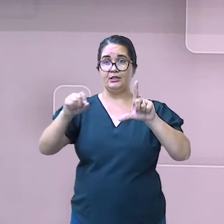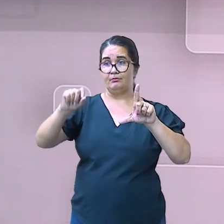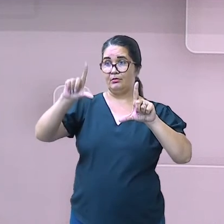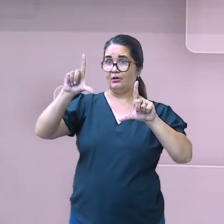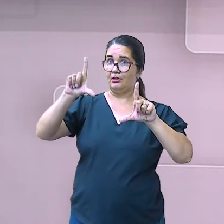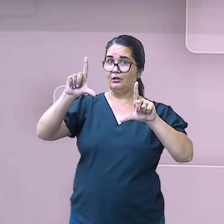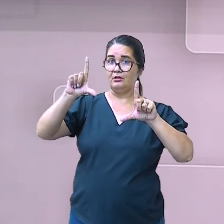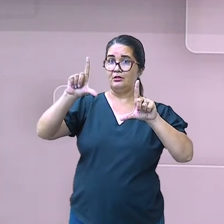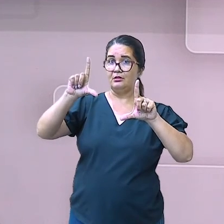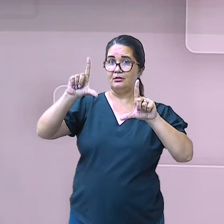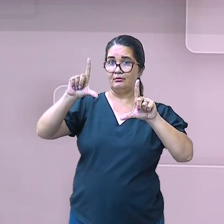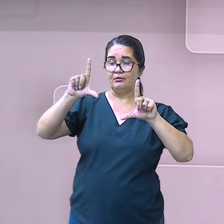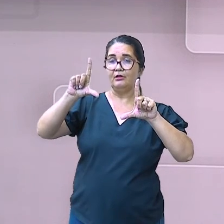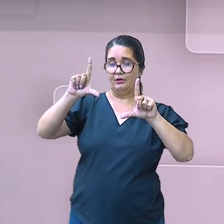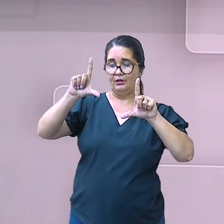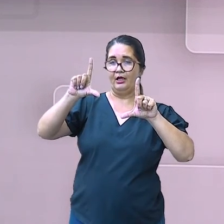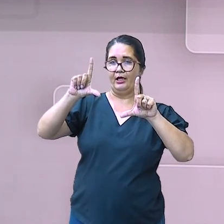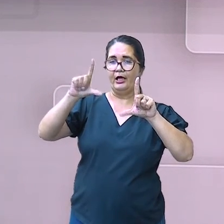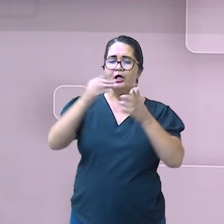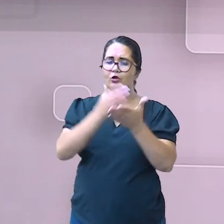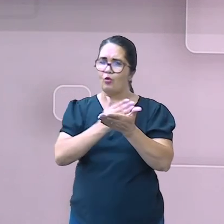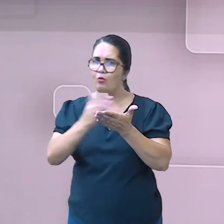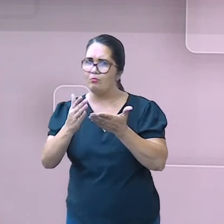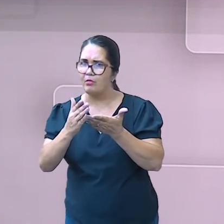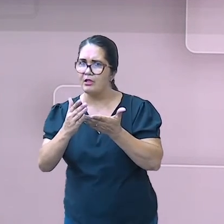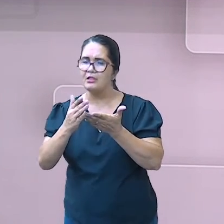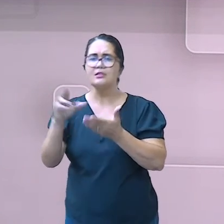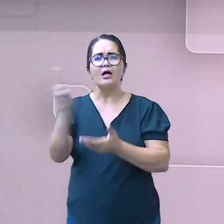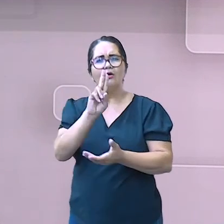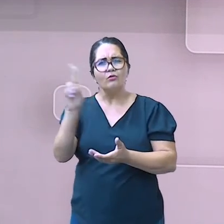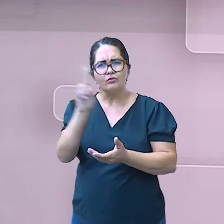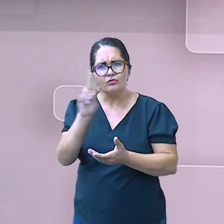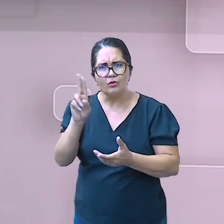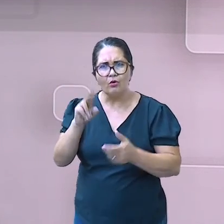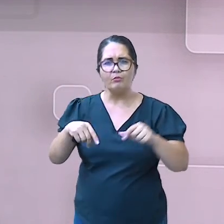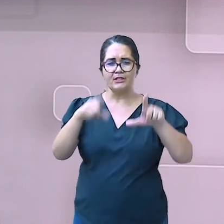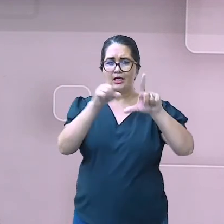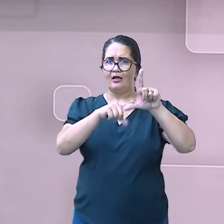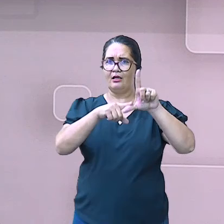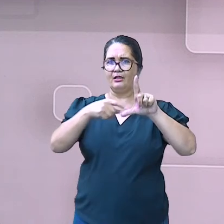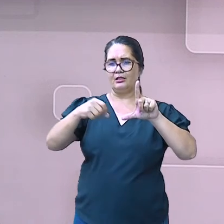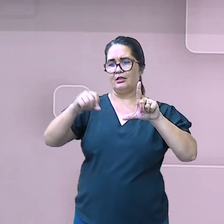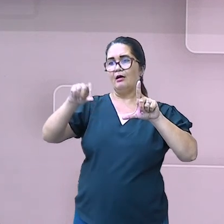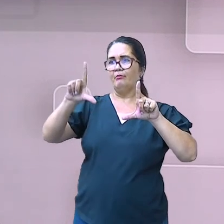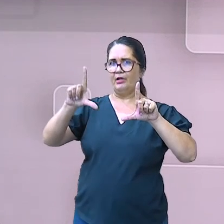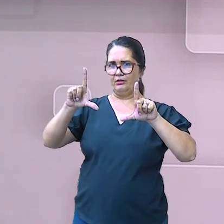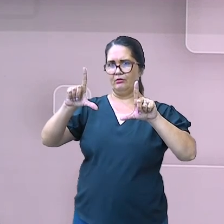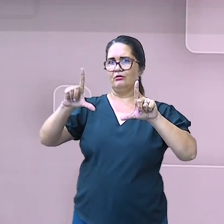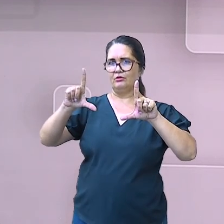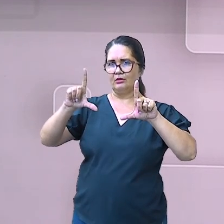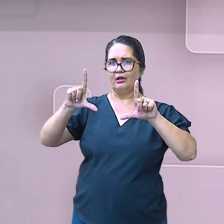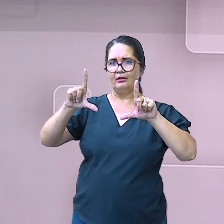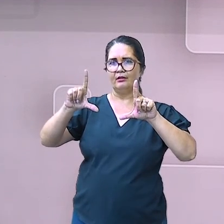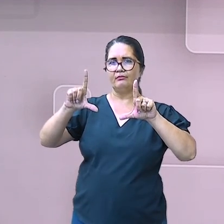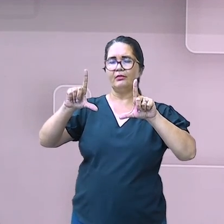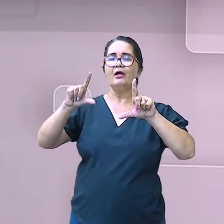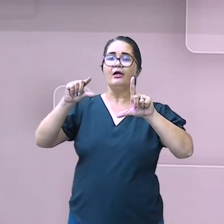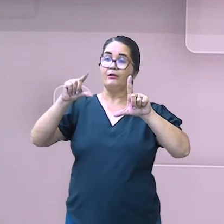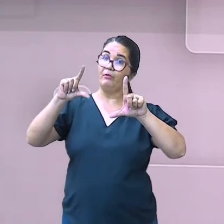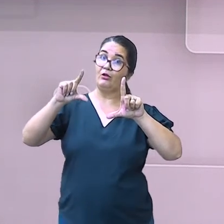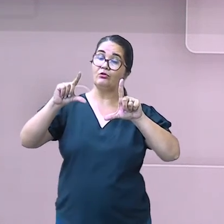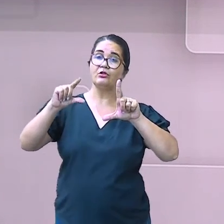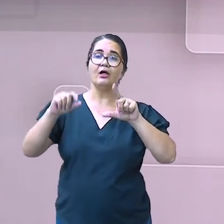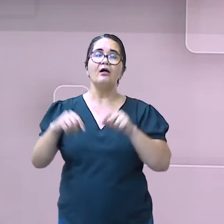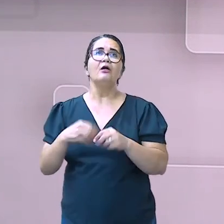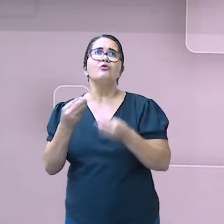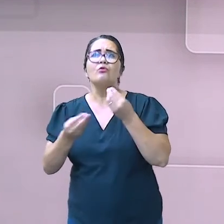nomes, as iniciais com letra maiúscula. E por que nós usamos essas siglas? Nós usamos geralmente em leituras